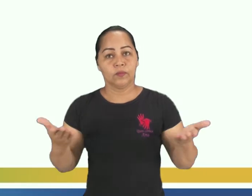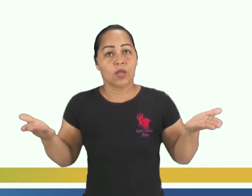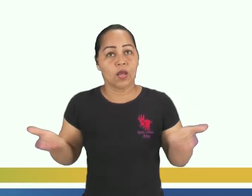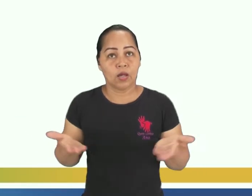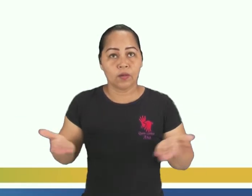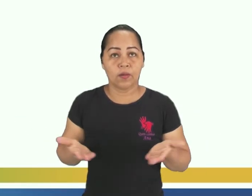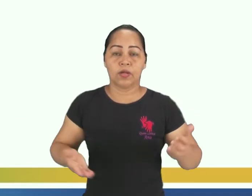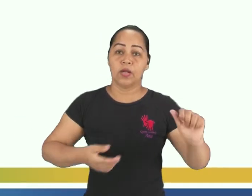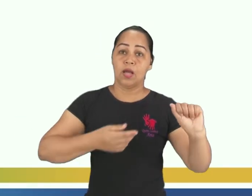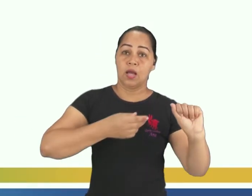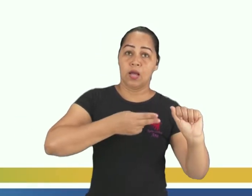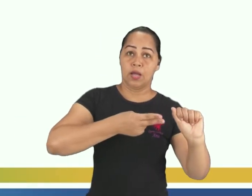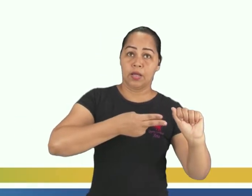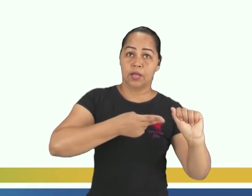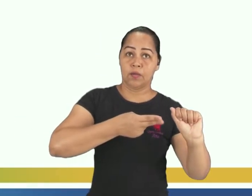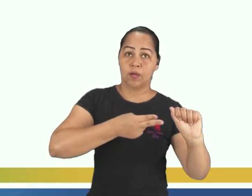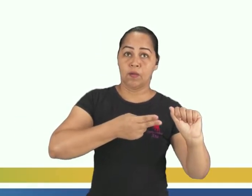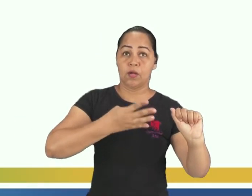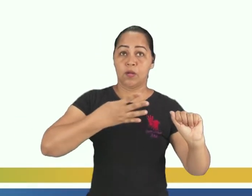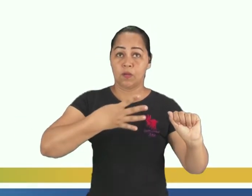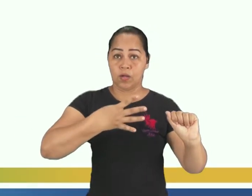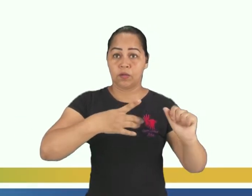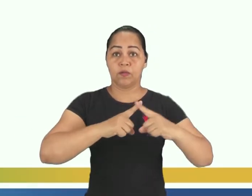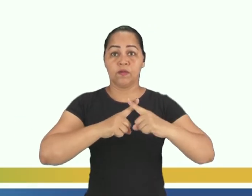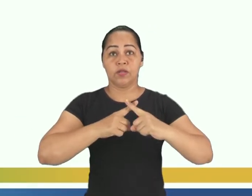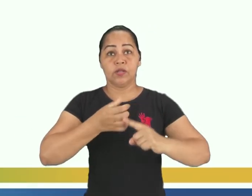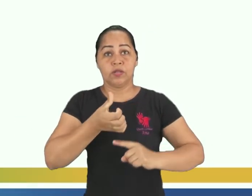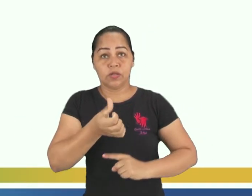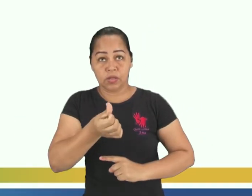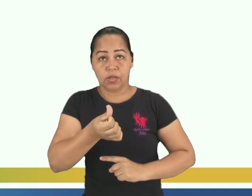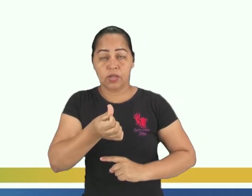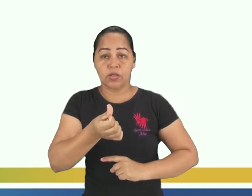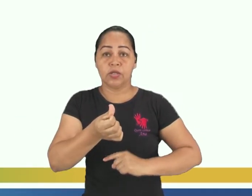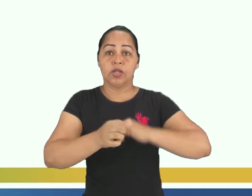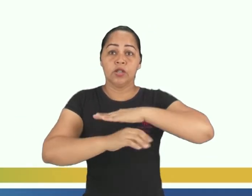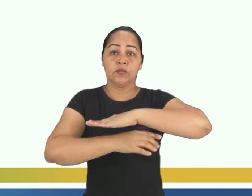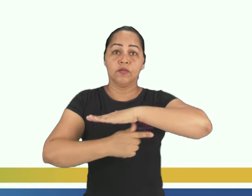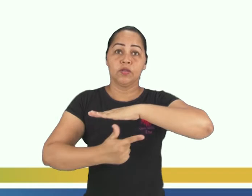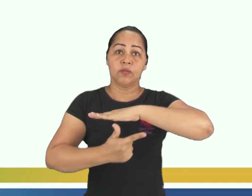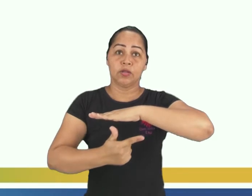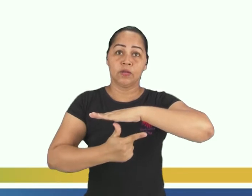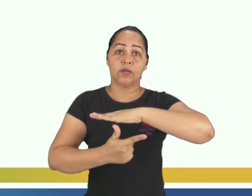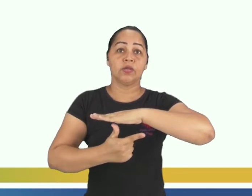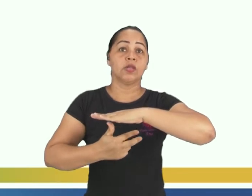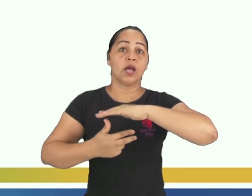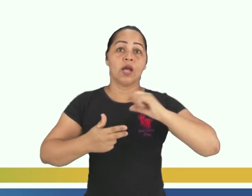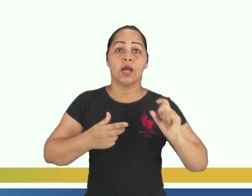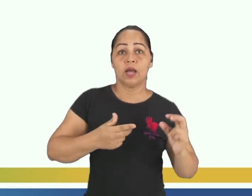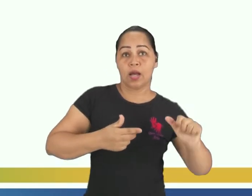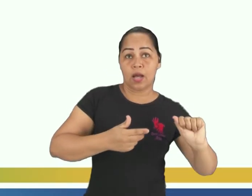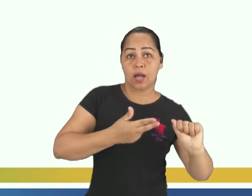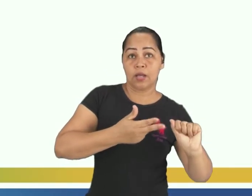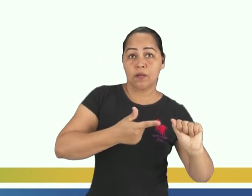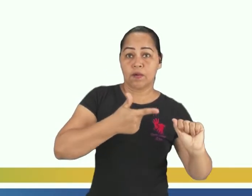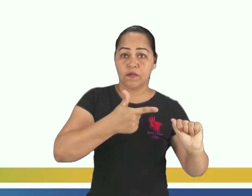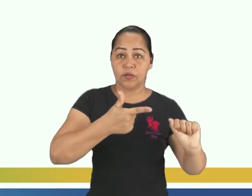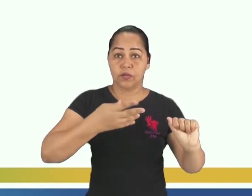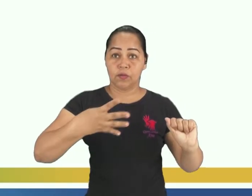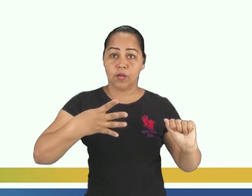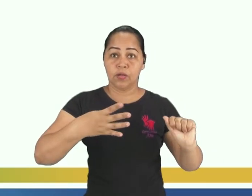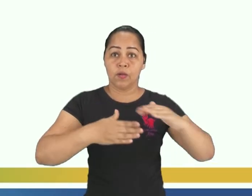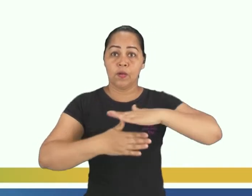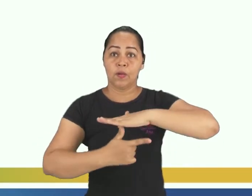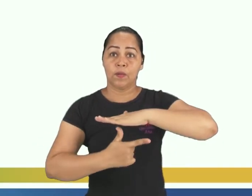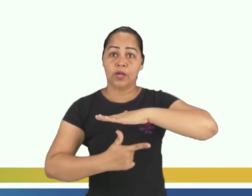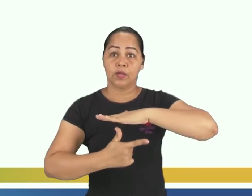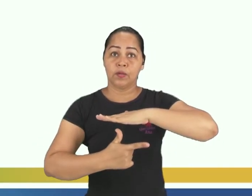4 vezes 6, primeiramente, temos um resultado de 24. E, dividindo 24 para 2, temos uma